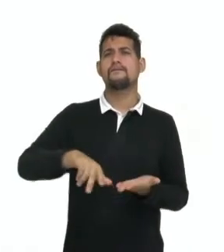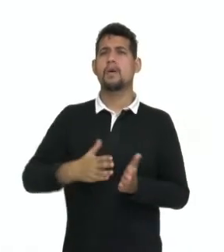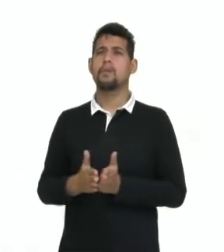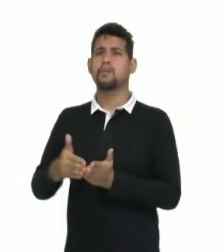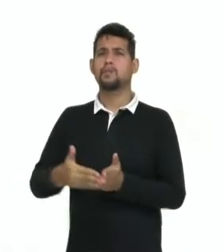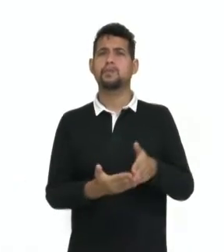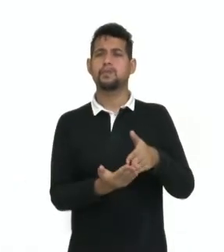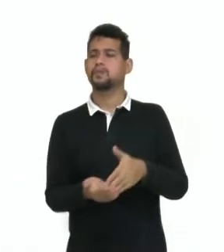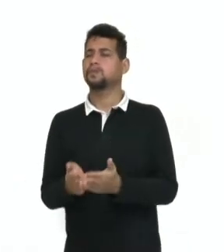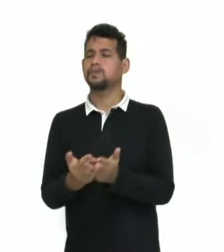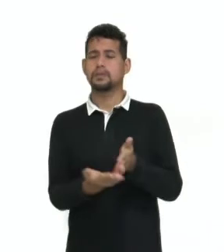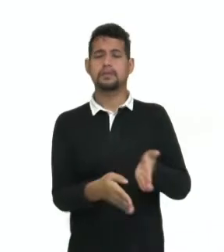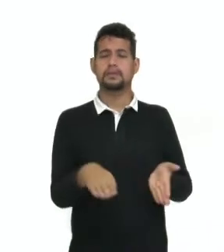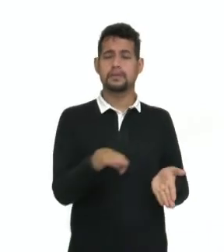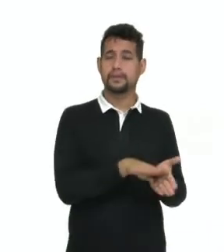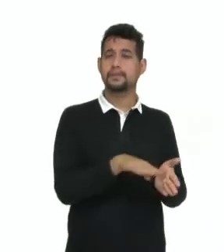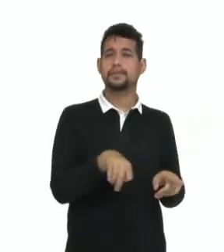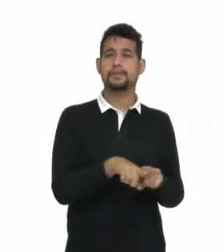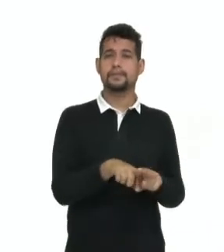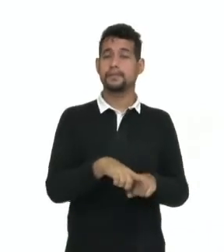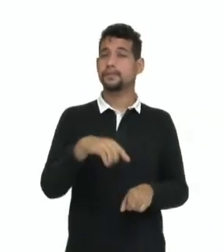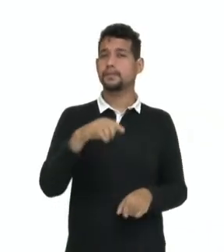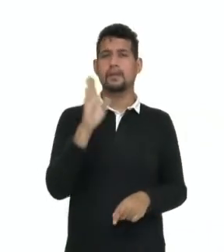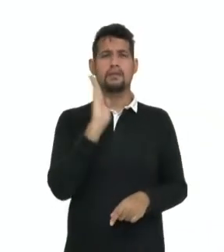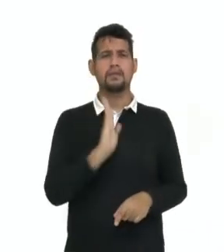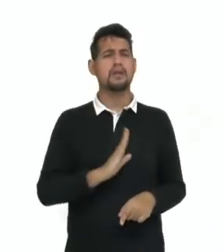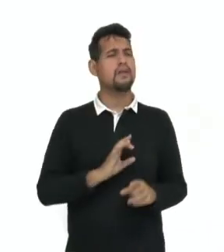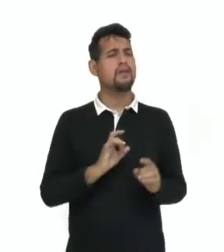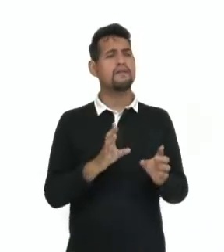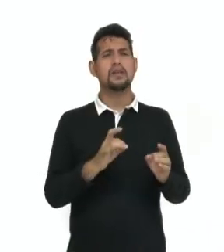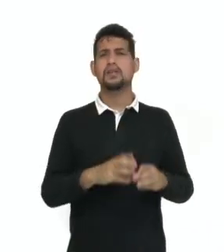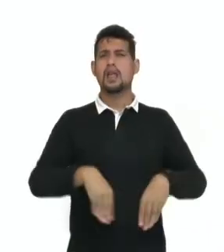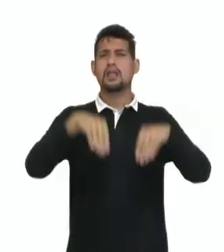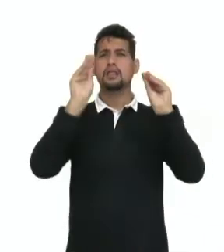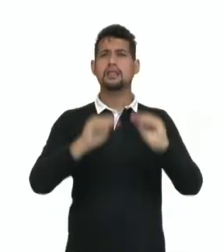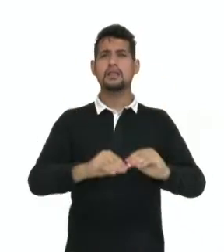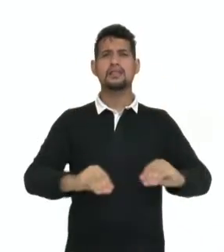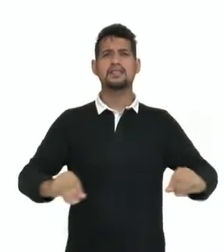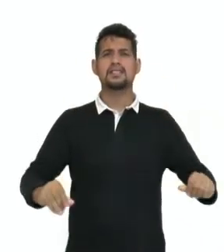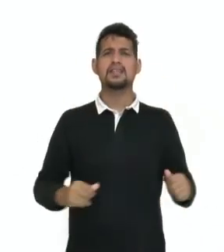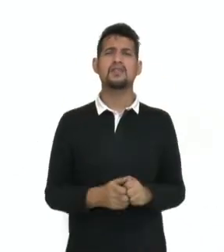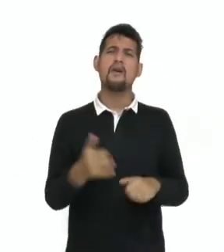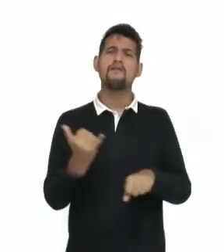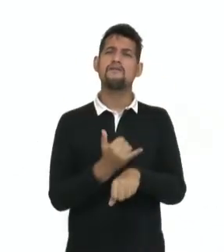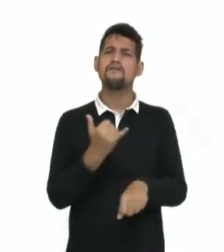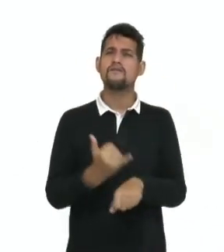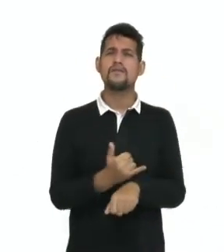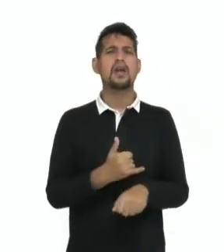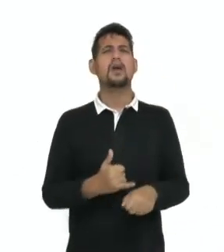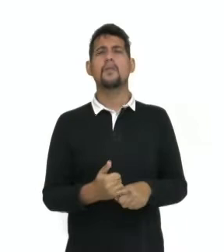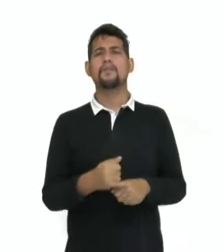em portos brasileiros e eles traziam tecidos, caixões mortuários, ferragens,